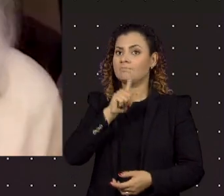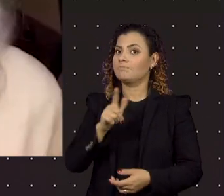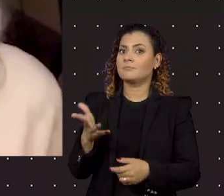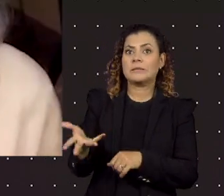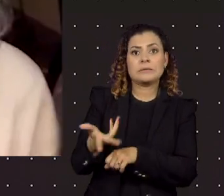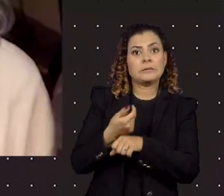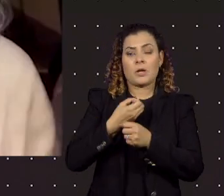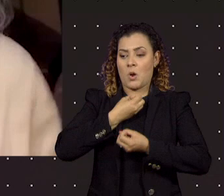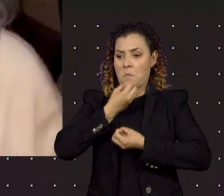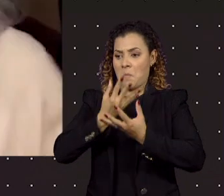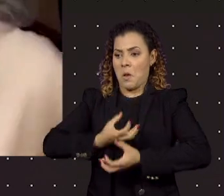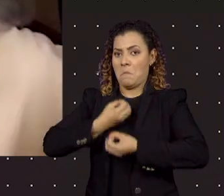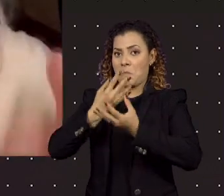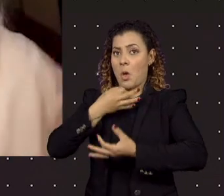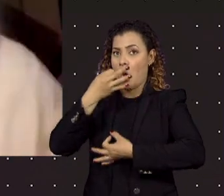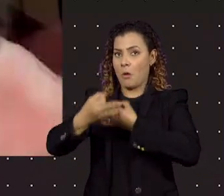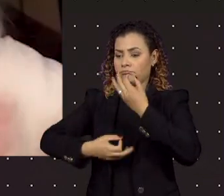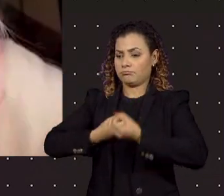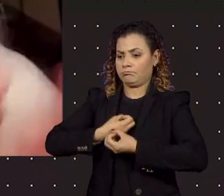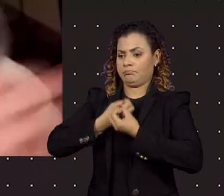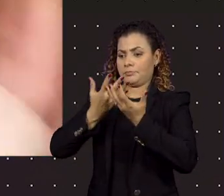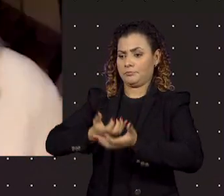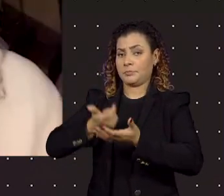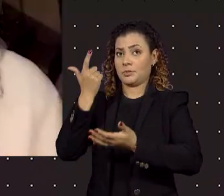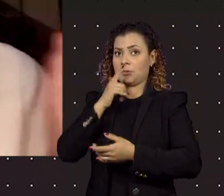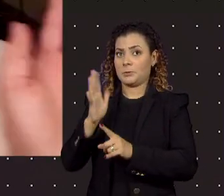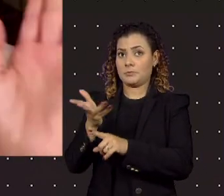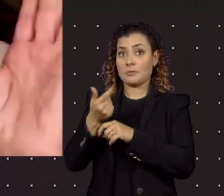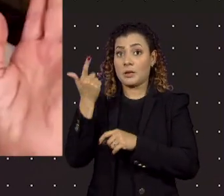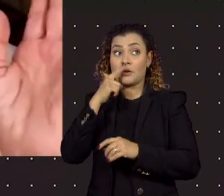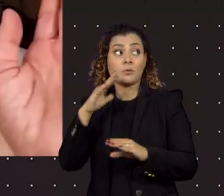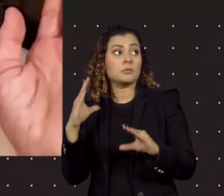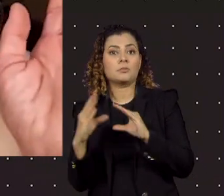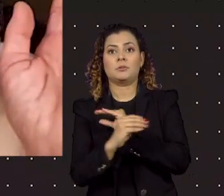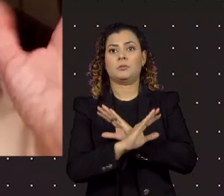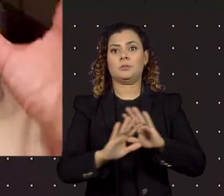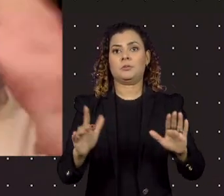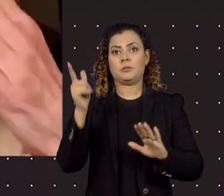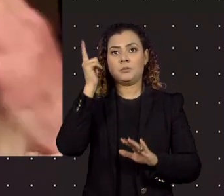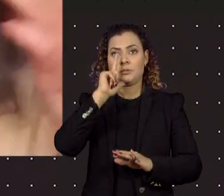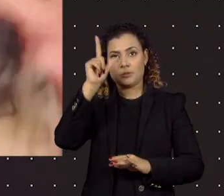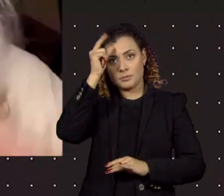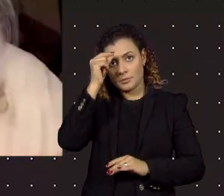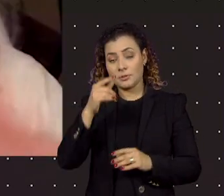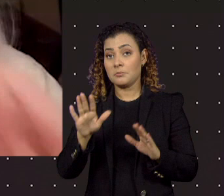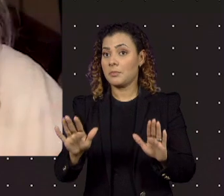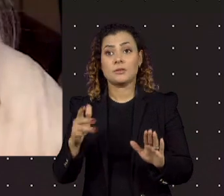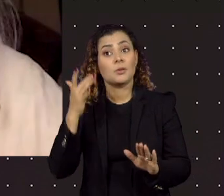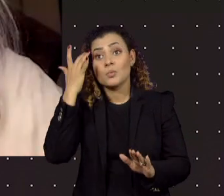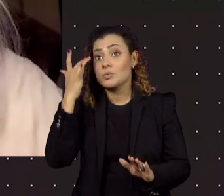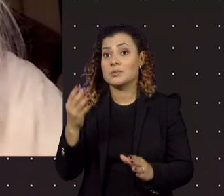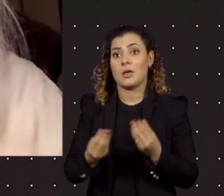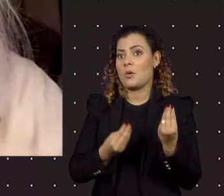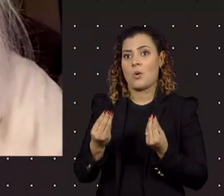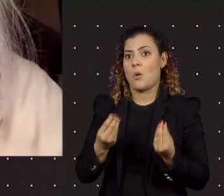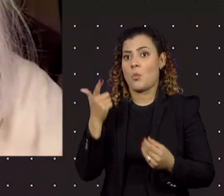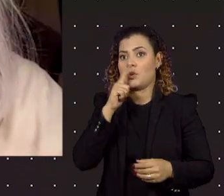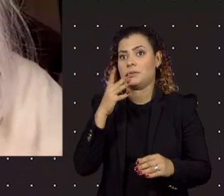se expressava. E quando ele viu, ele estava fora. Mas ele falou, olha, eu não sei como eu